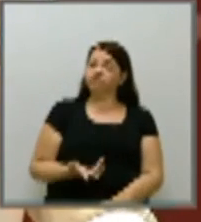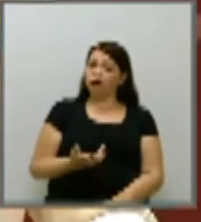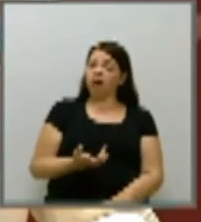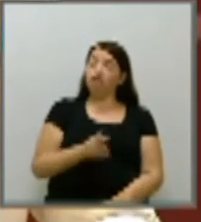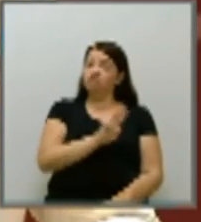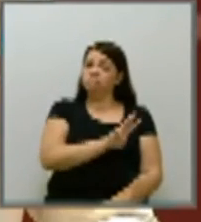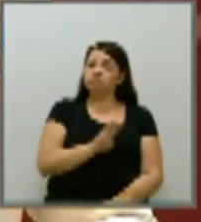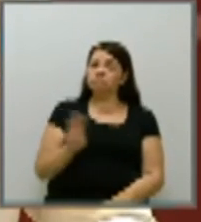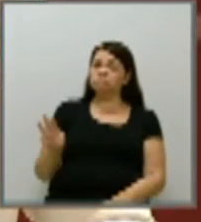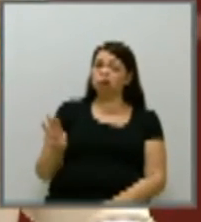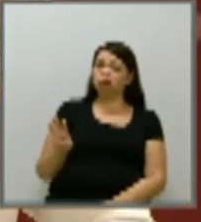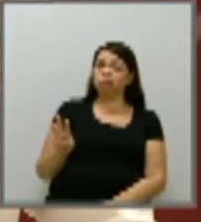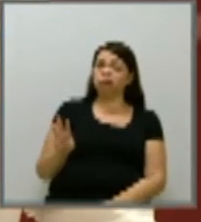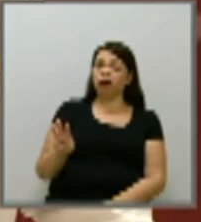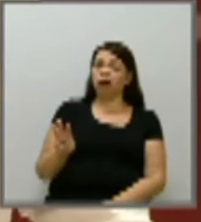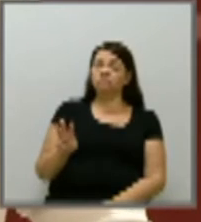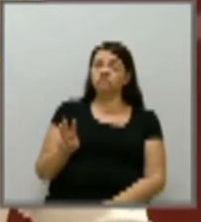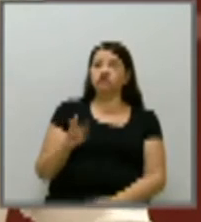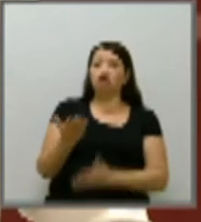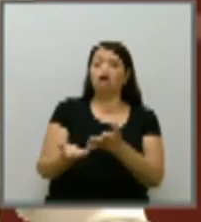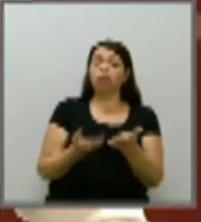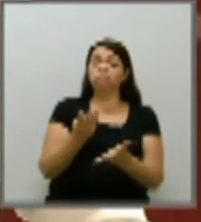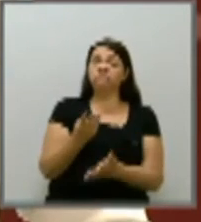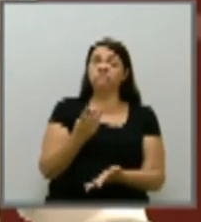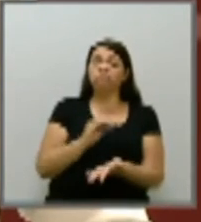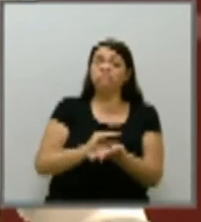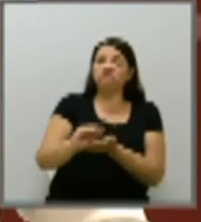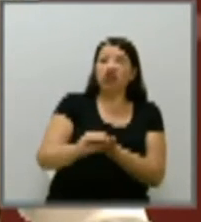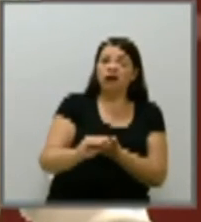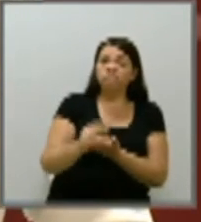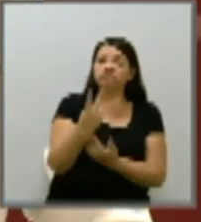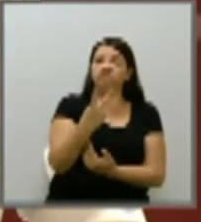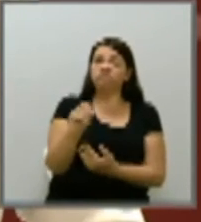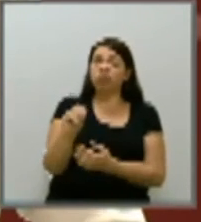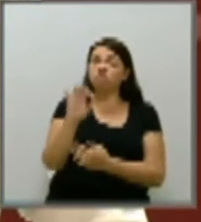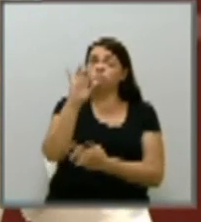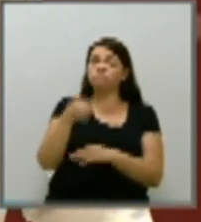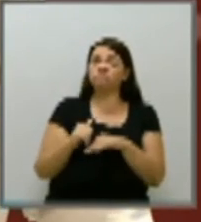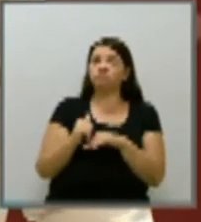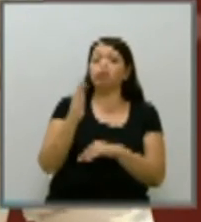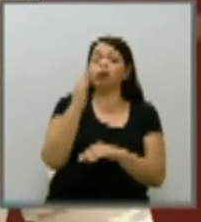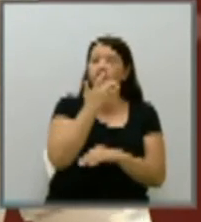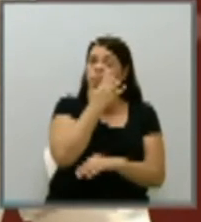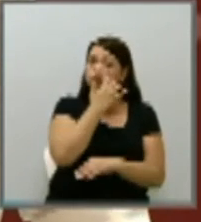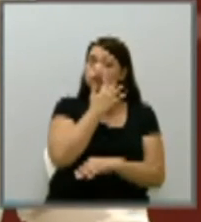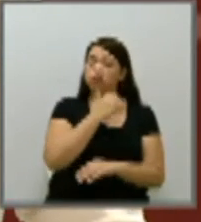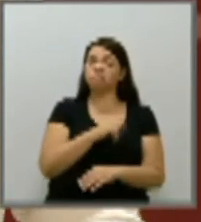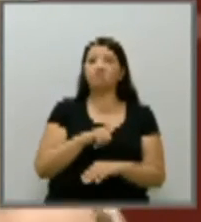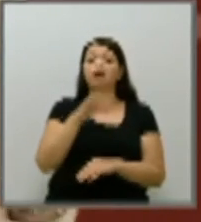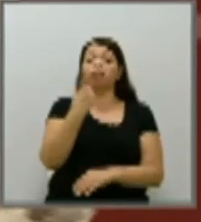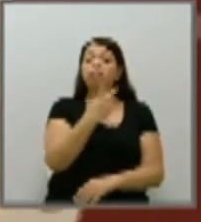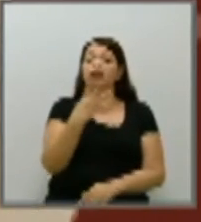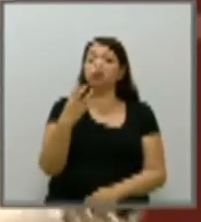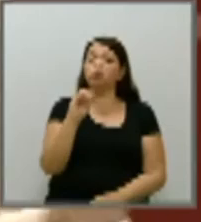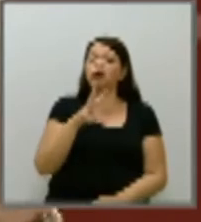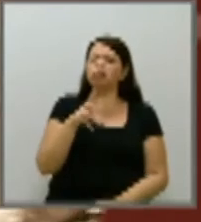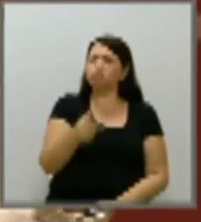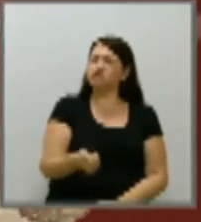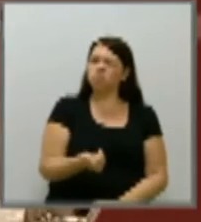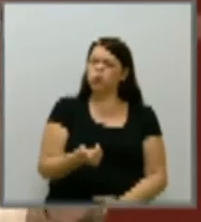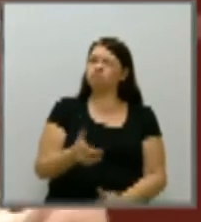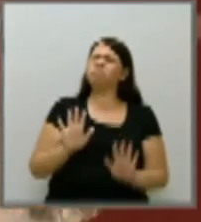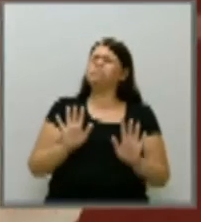site, que investe mais de 20% em saúde. Investe mais de 140 milhões. O que, que tu acha que